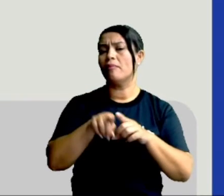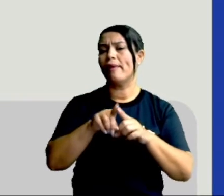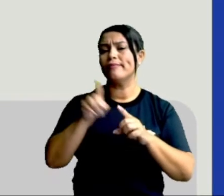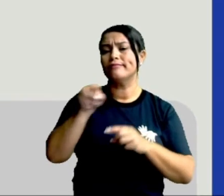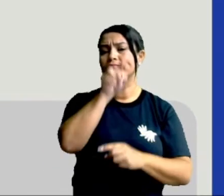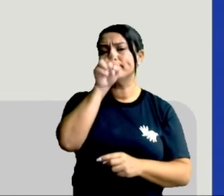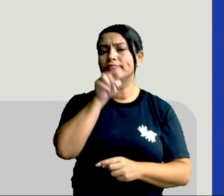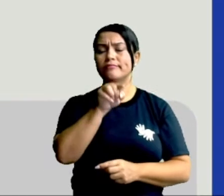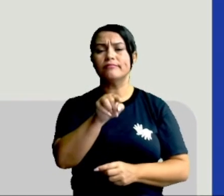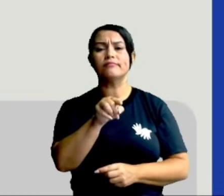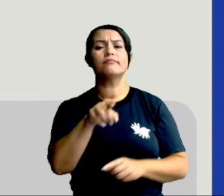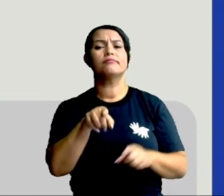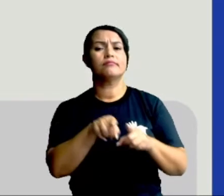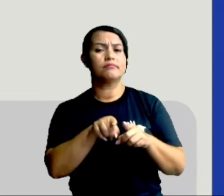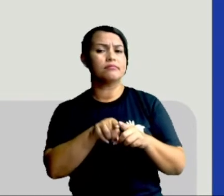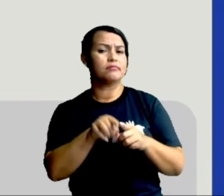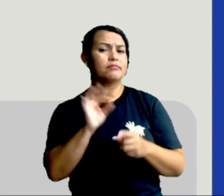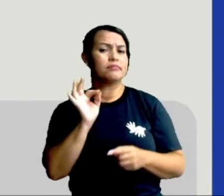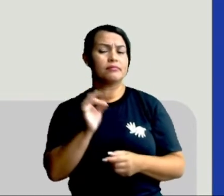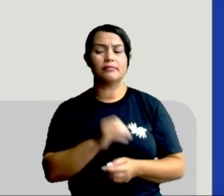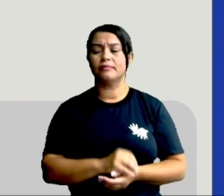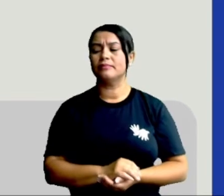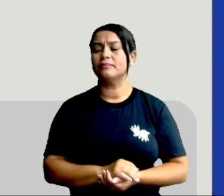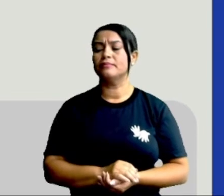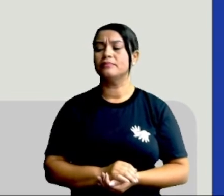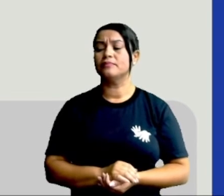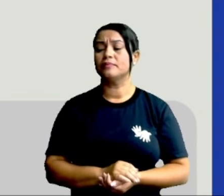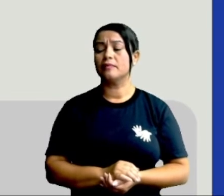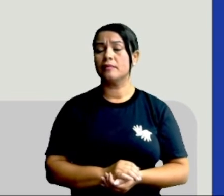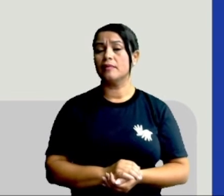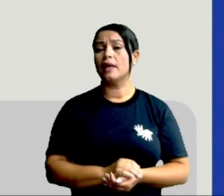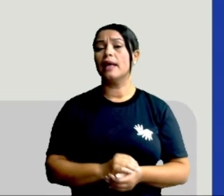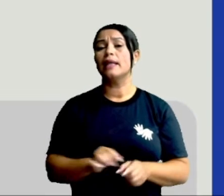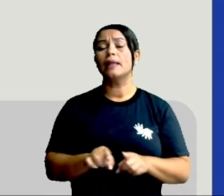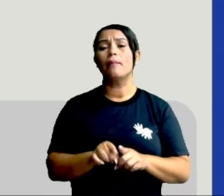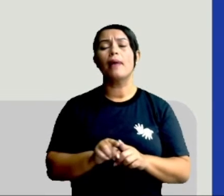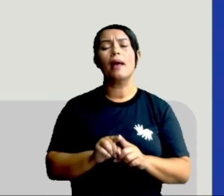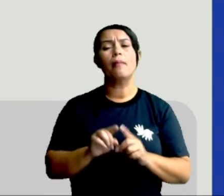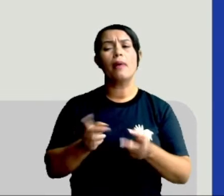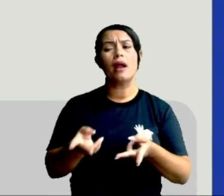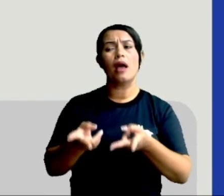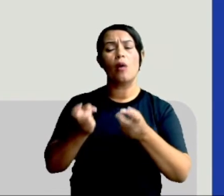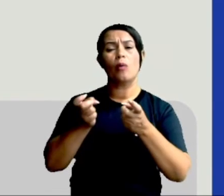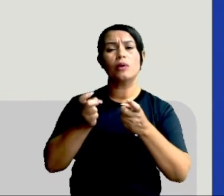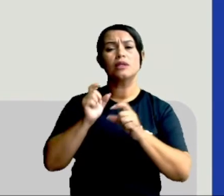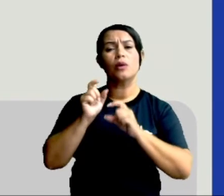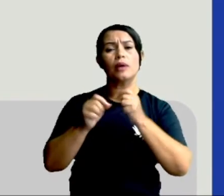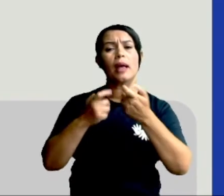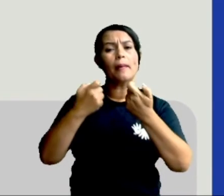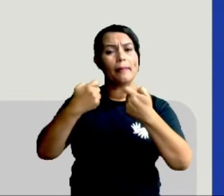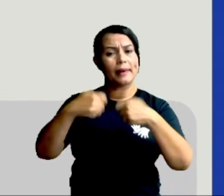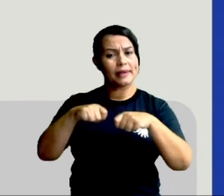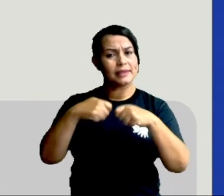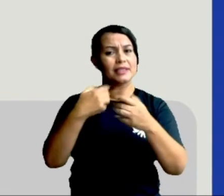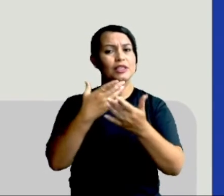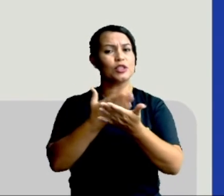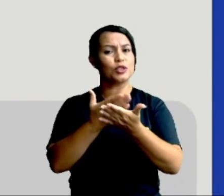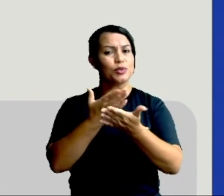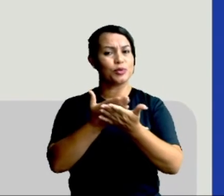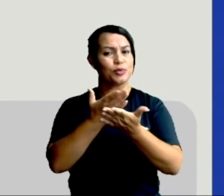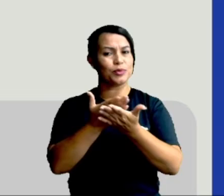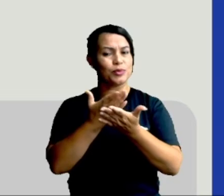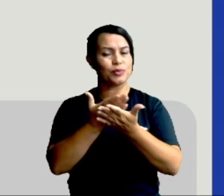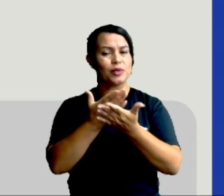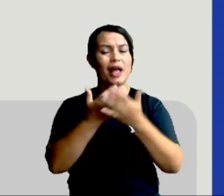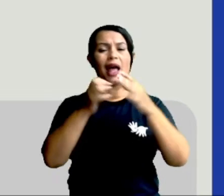interrogativos, os relativos, tá? E para reconhecer isso é preciso estudar, não